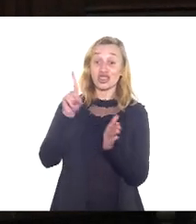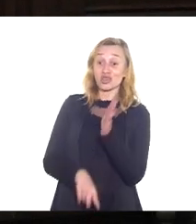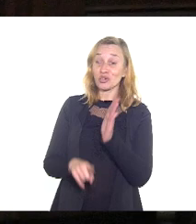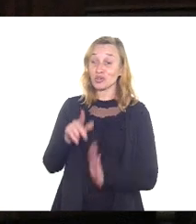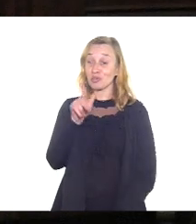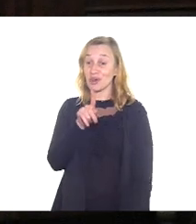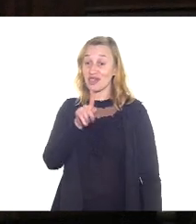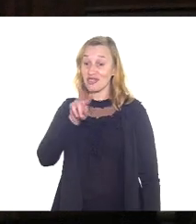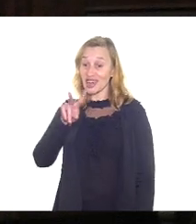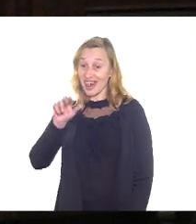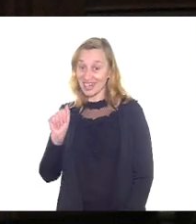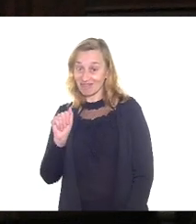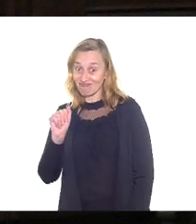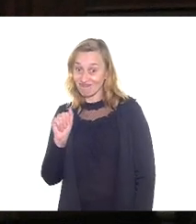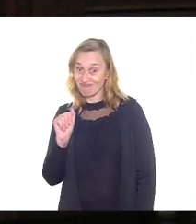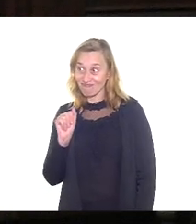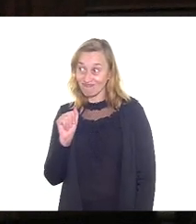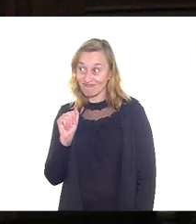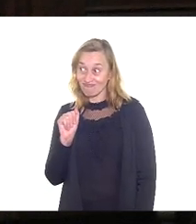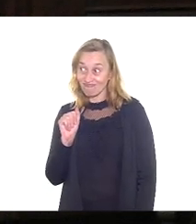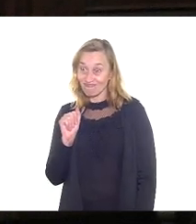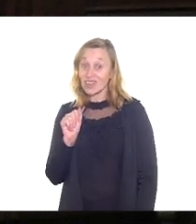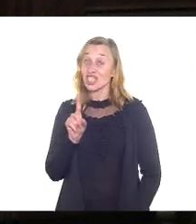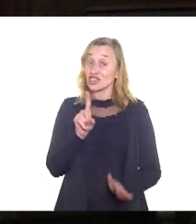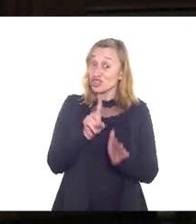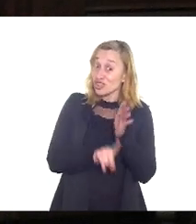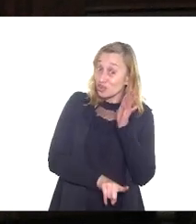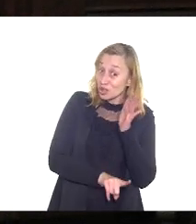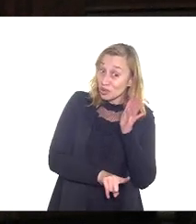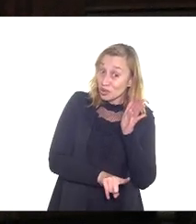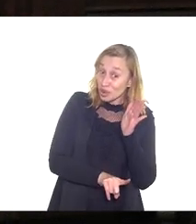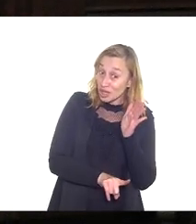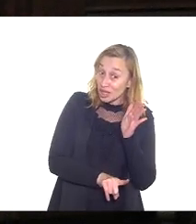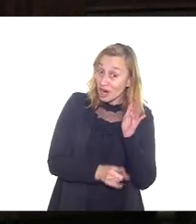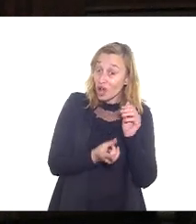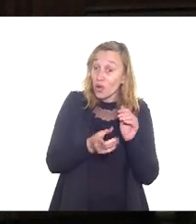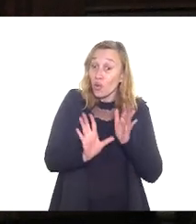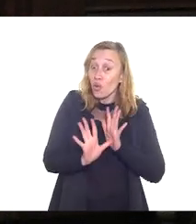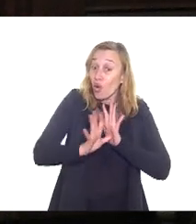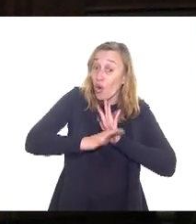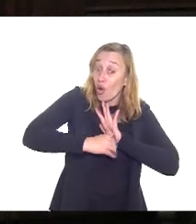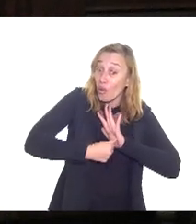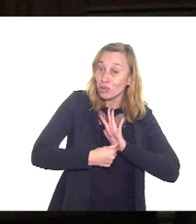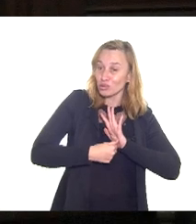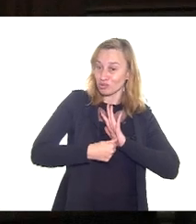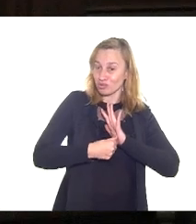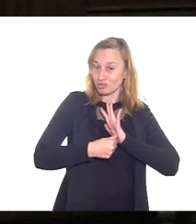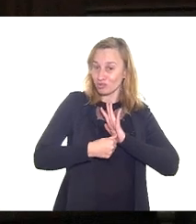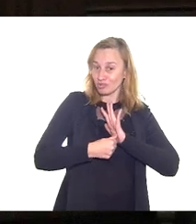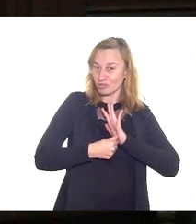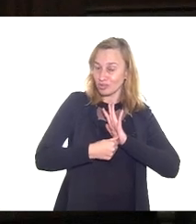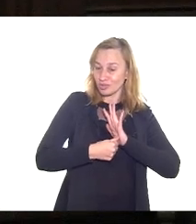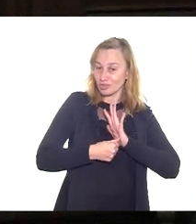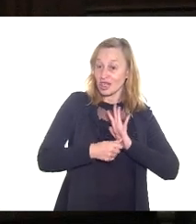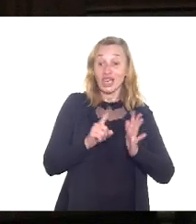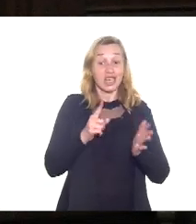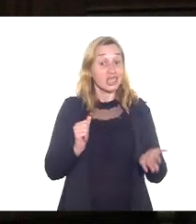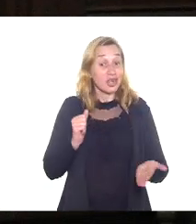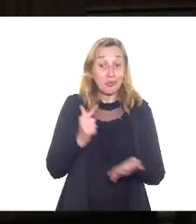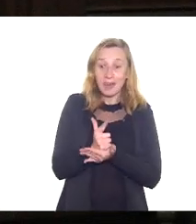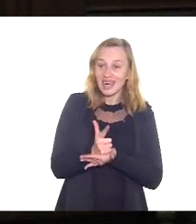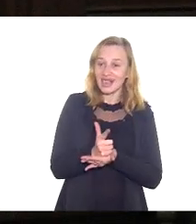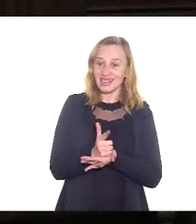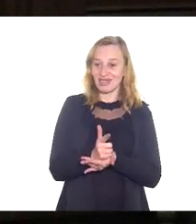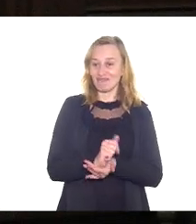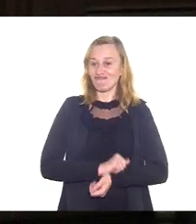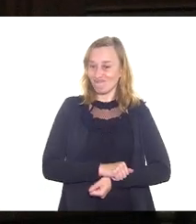IPVA. Isso diminuiria a adulteração e também a sonegação.